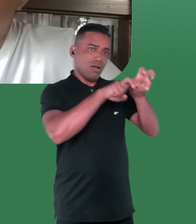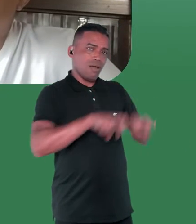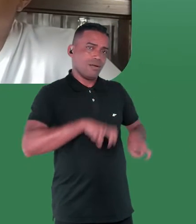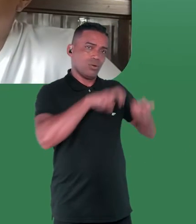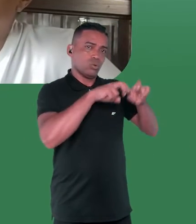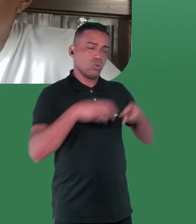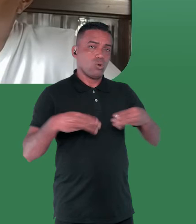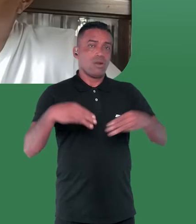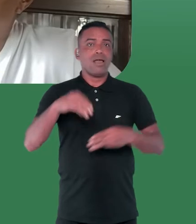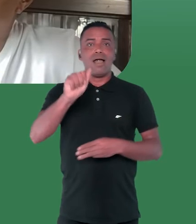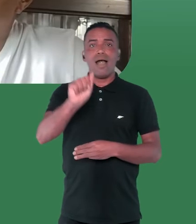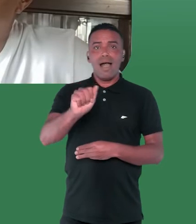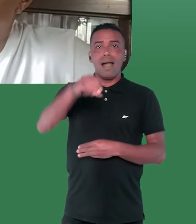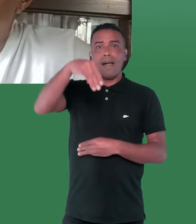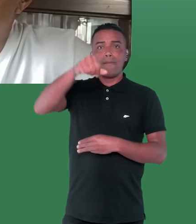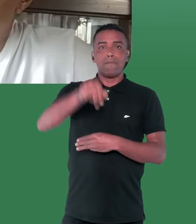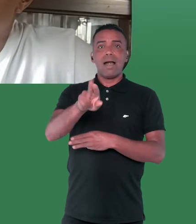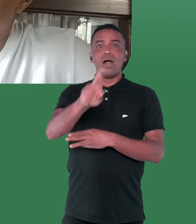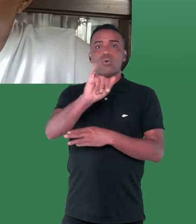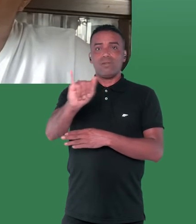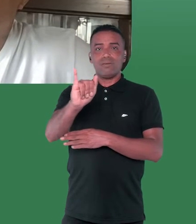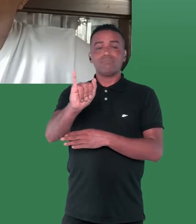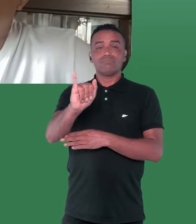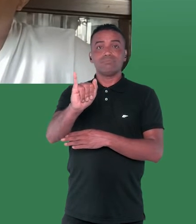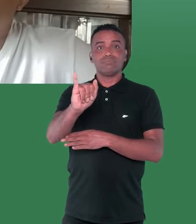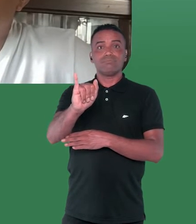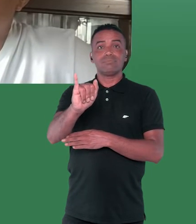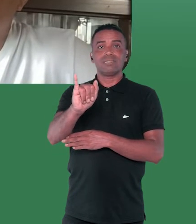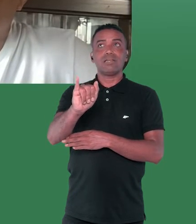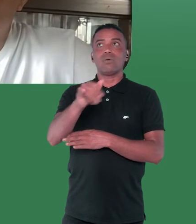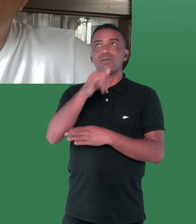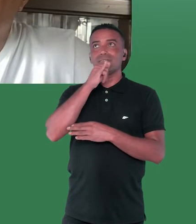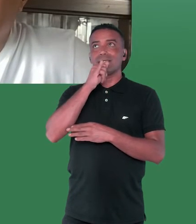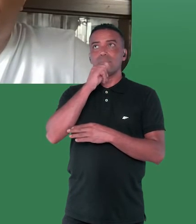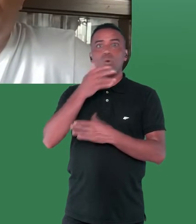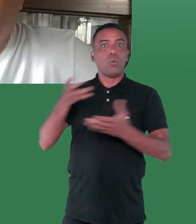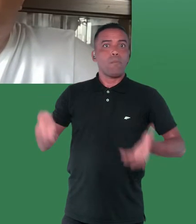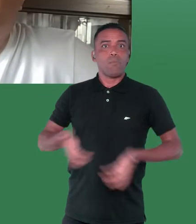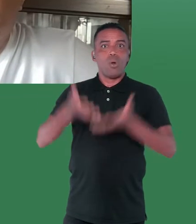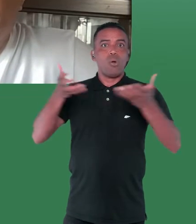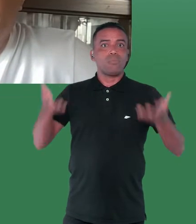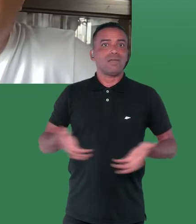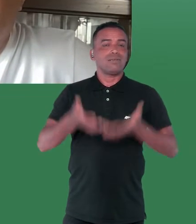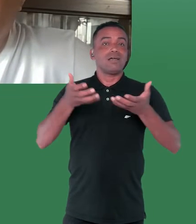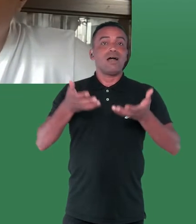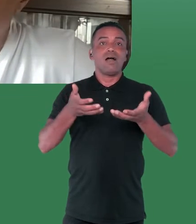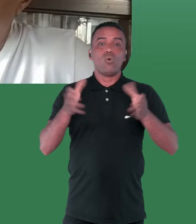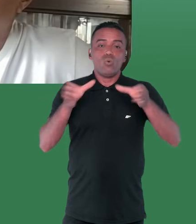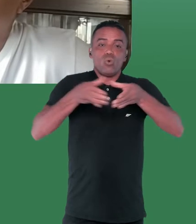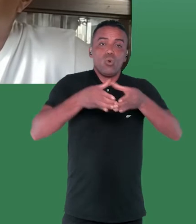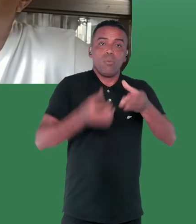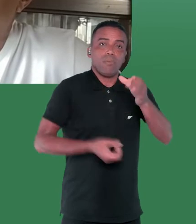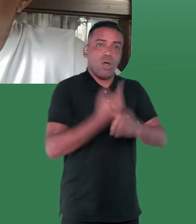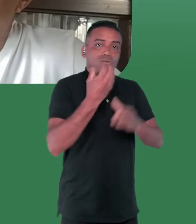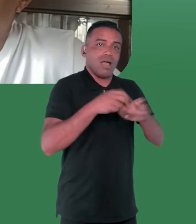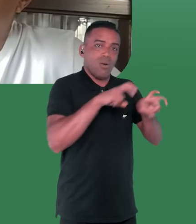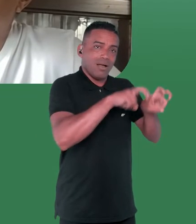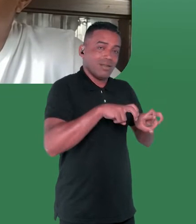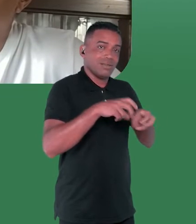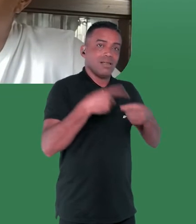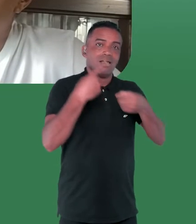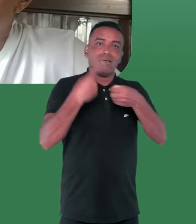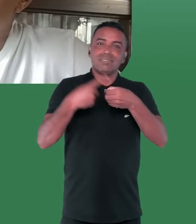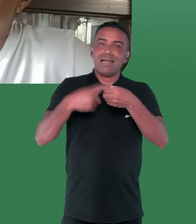era Amaury Stabile, não esqueço isso. E ele foi abrir um dia de campo, assim, uma mobilização de produtores agrícolas lá em Centralina,